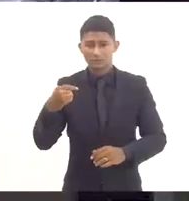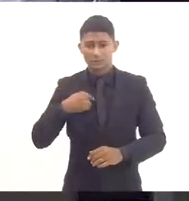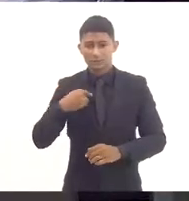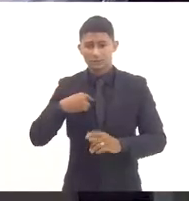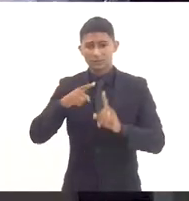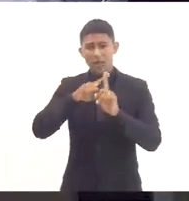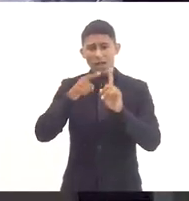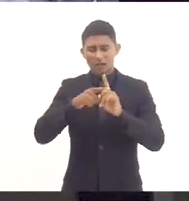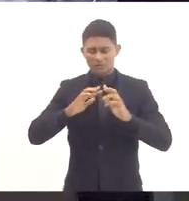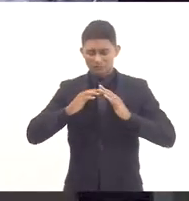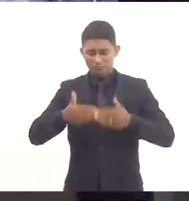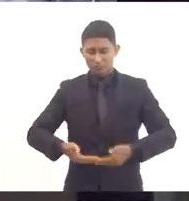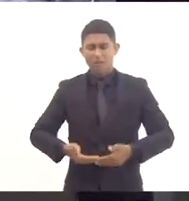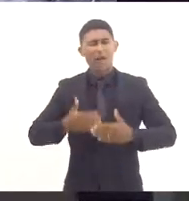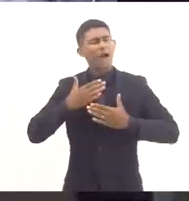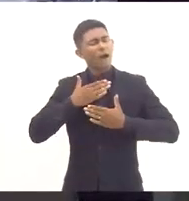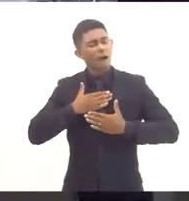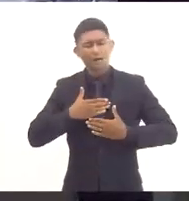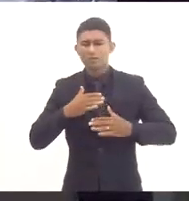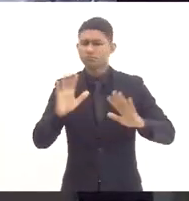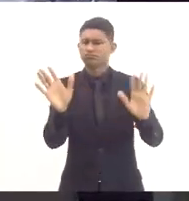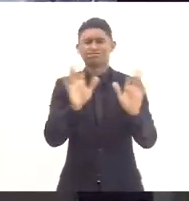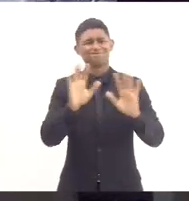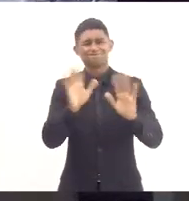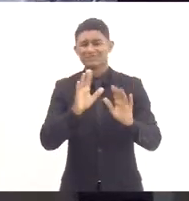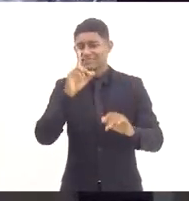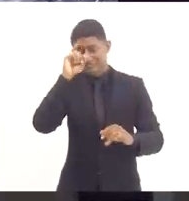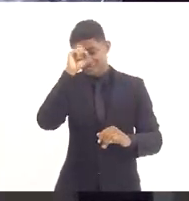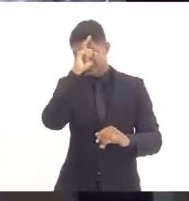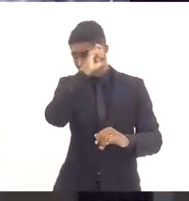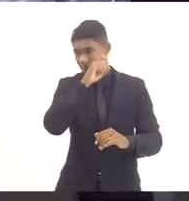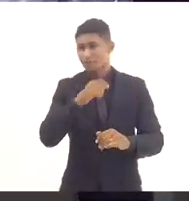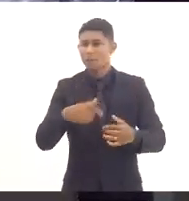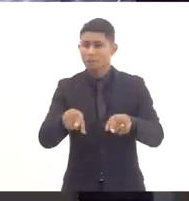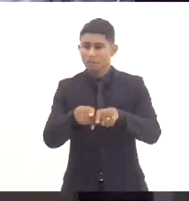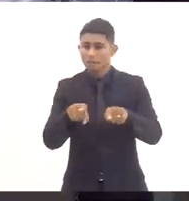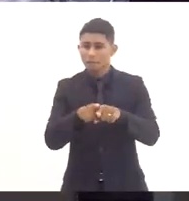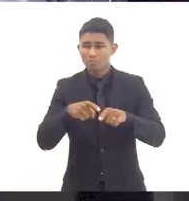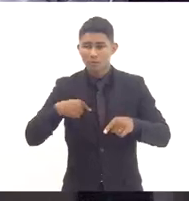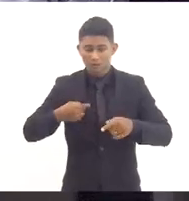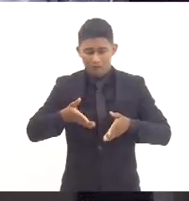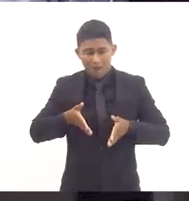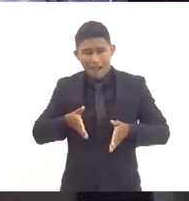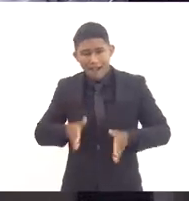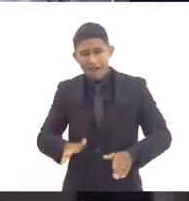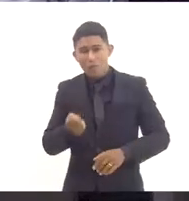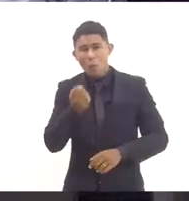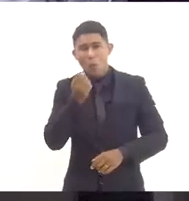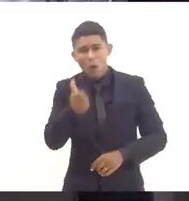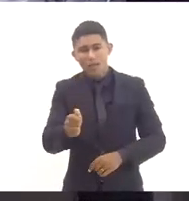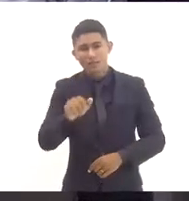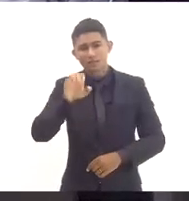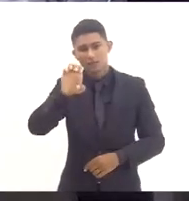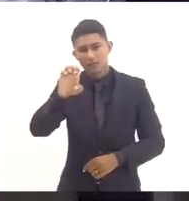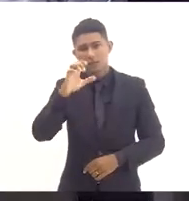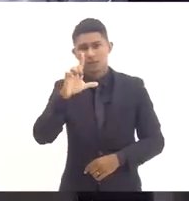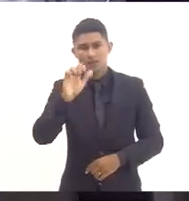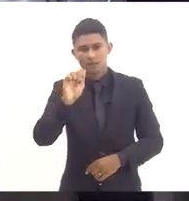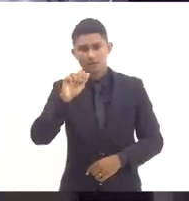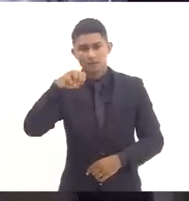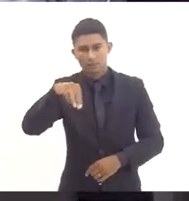gestação não foi tranquila não foi agradável o meu parto eu internei com pré-eclâmpsia e assim